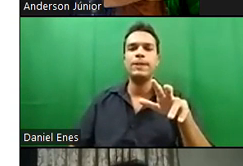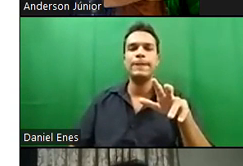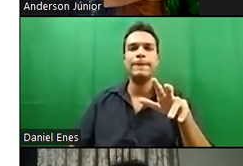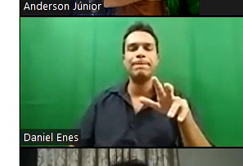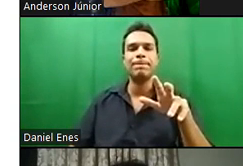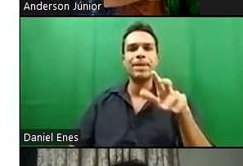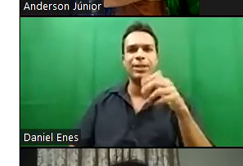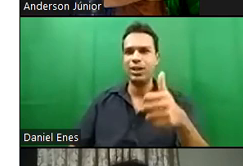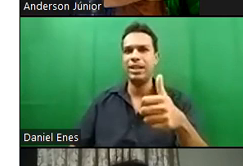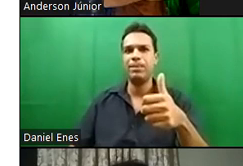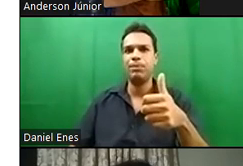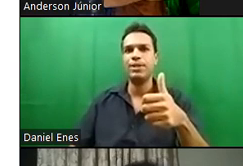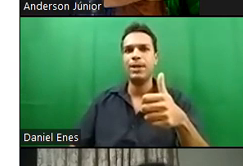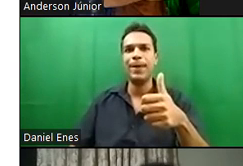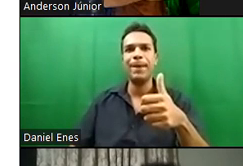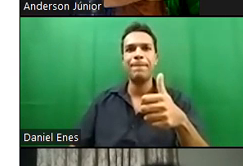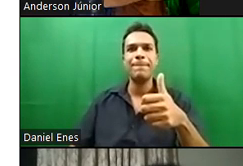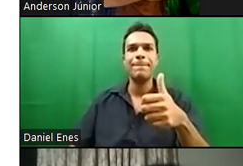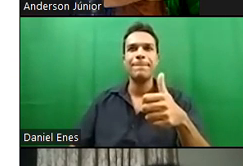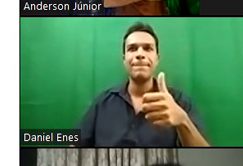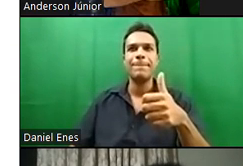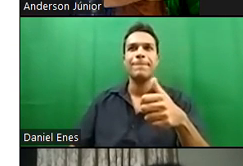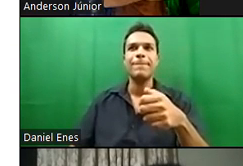de Engenharia da Produção, né?